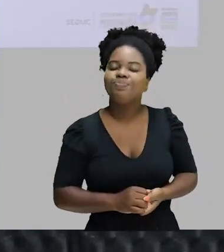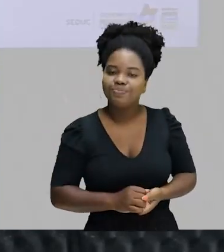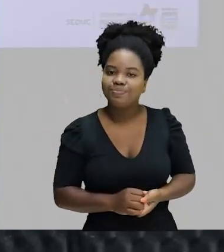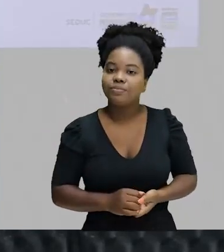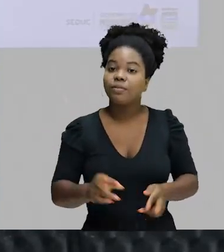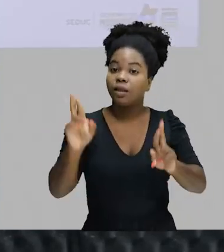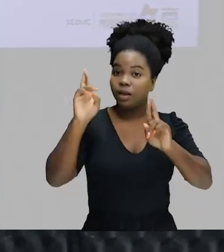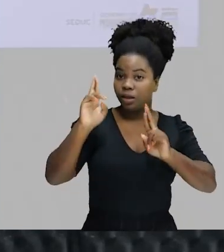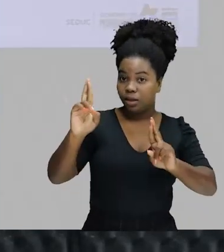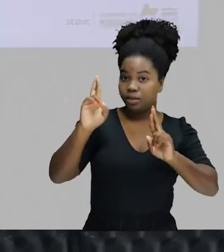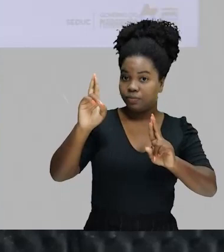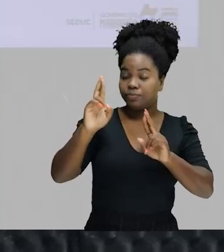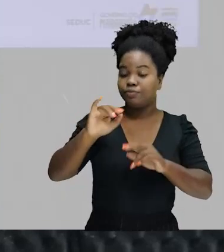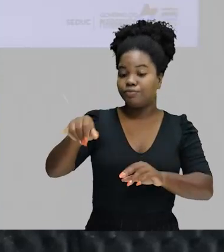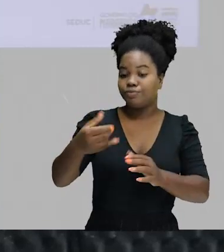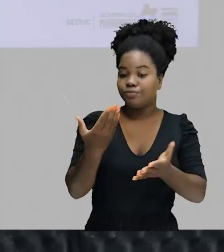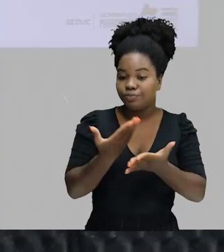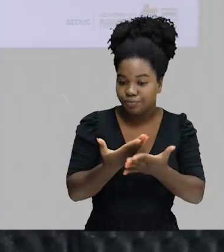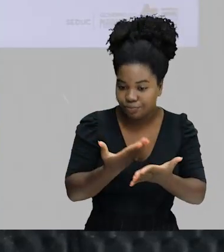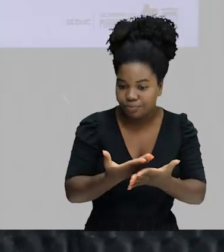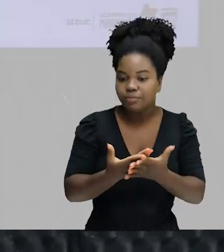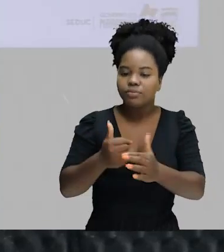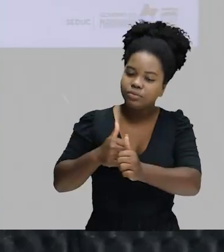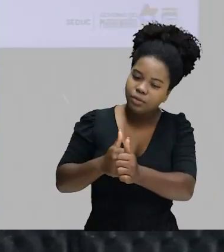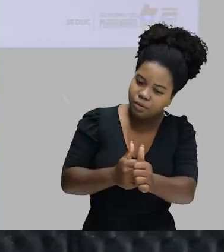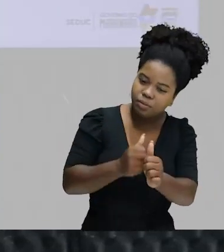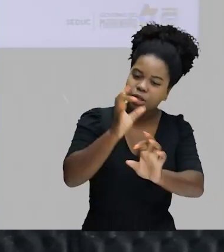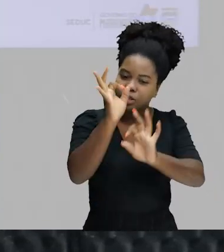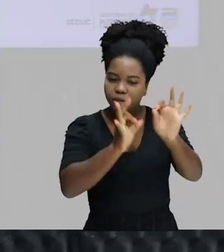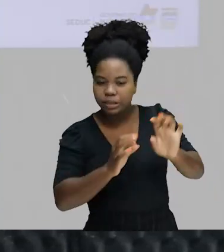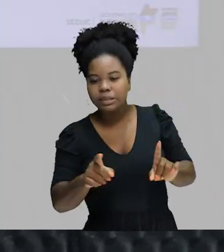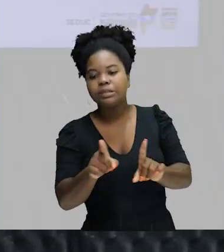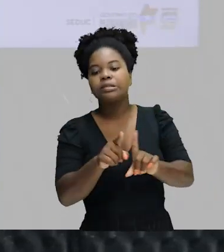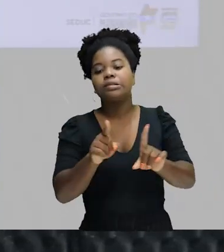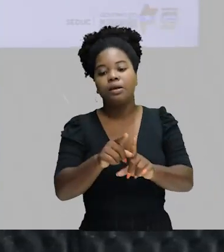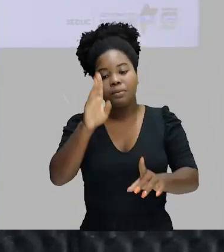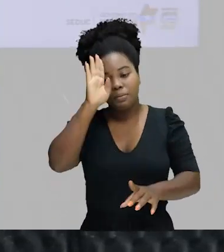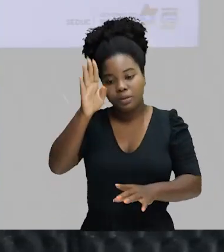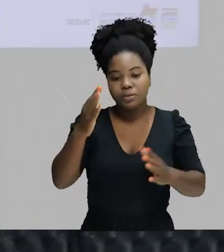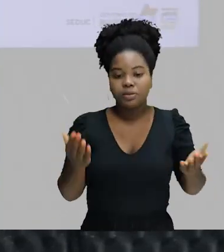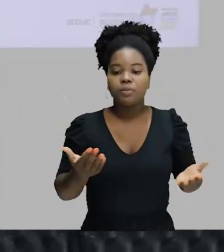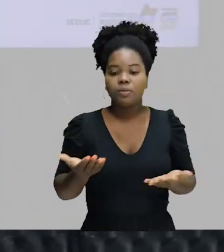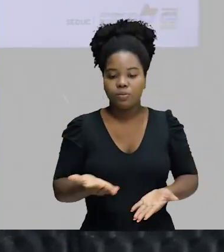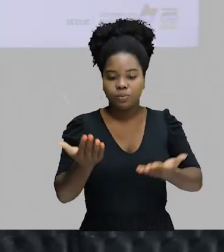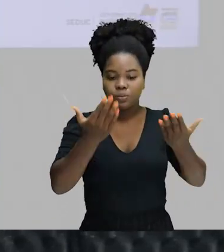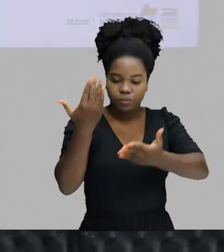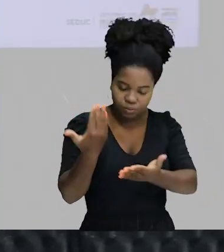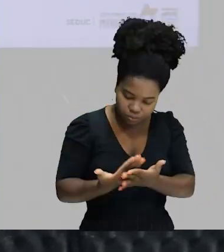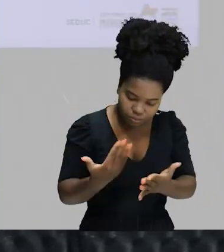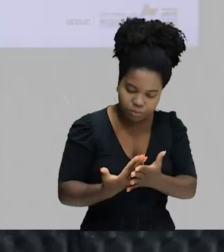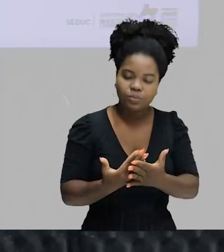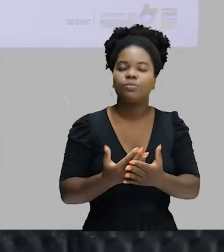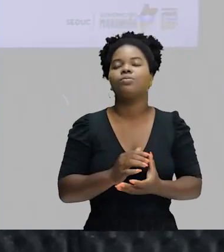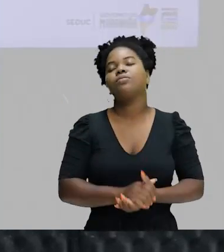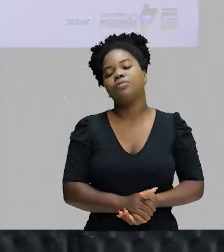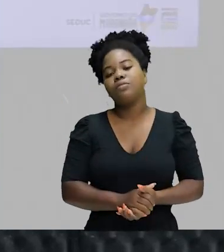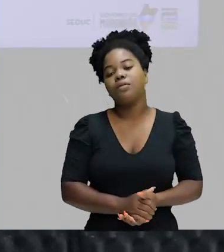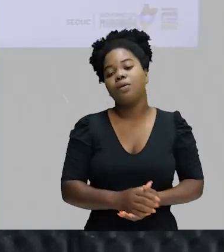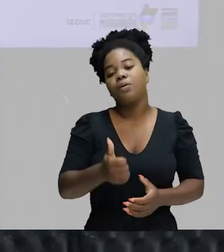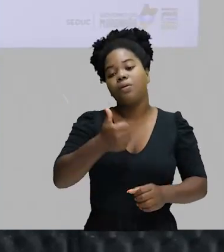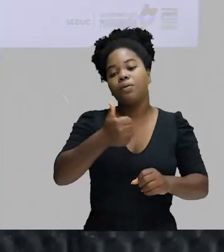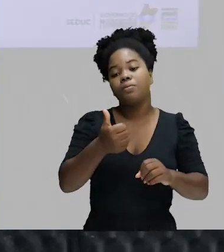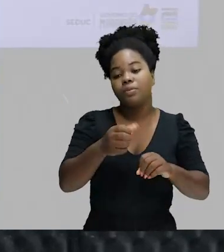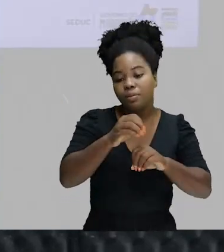Bom, turminha, espero que vocês estejam aproveitando as nossas aulas, acompanhando direitinho e principalmente se dedicando aos estudos. Como primeira